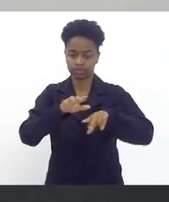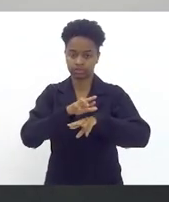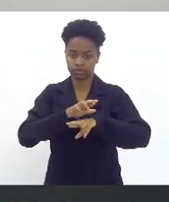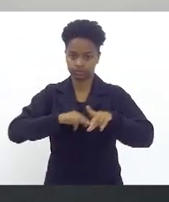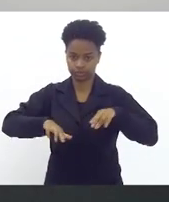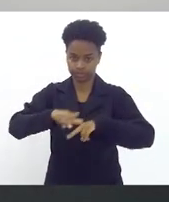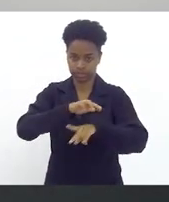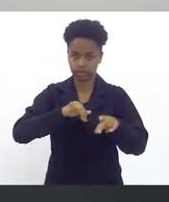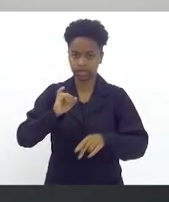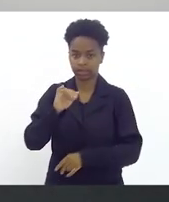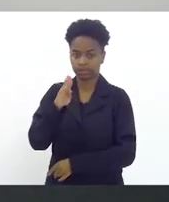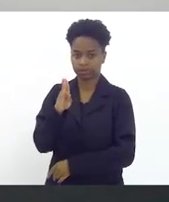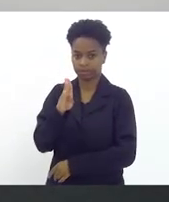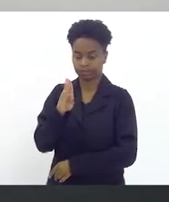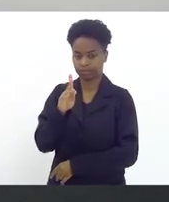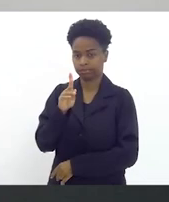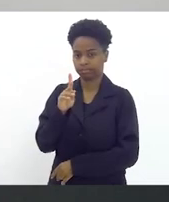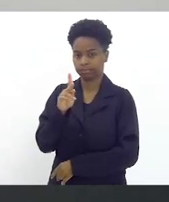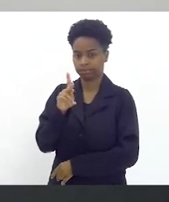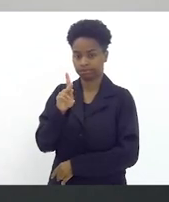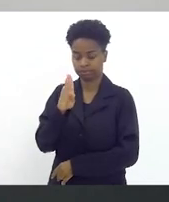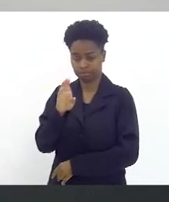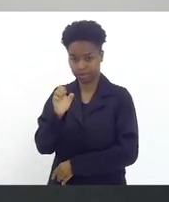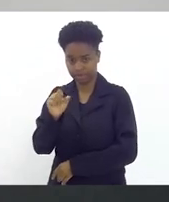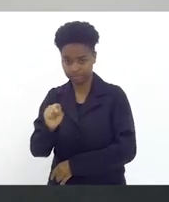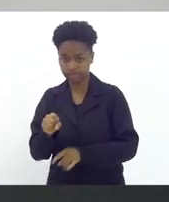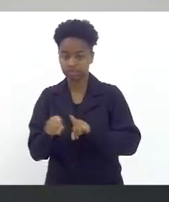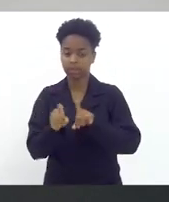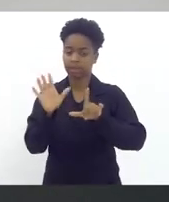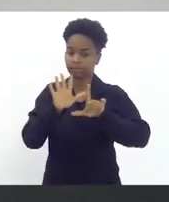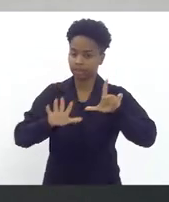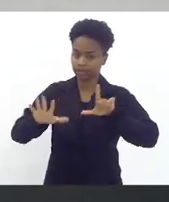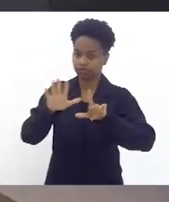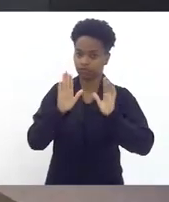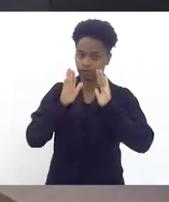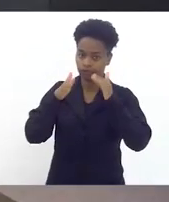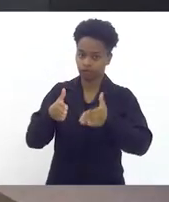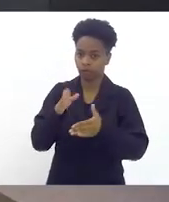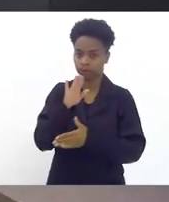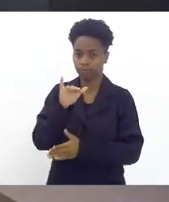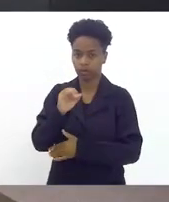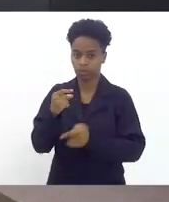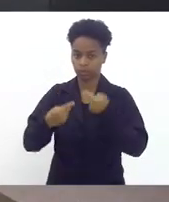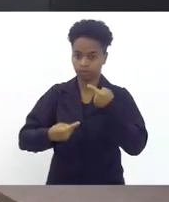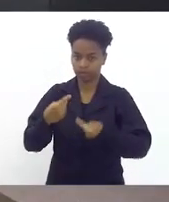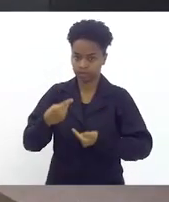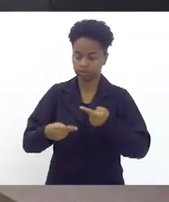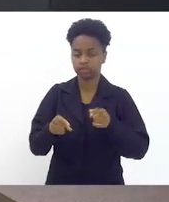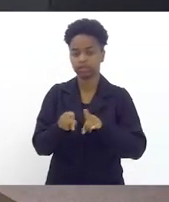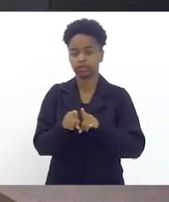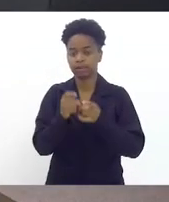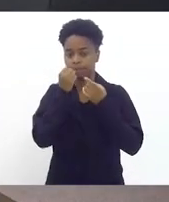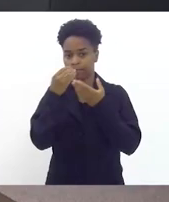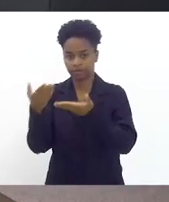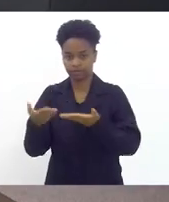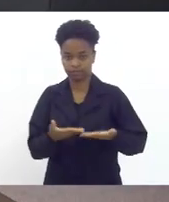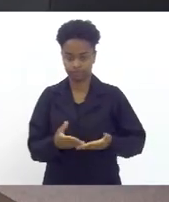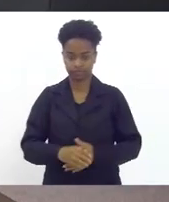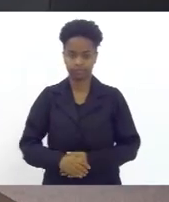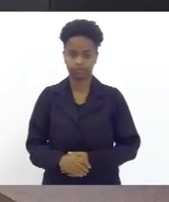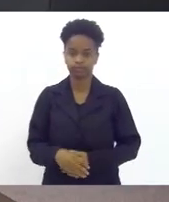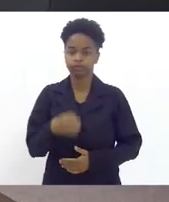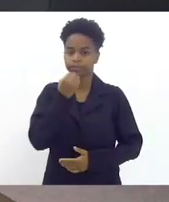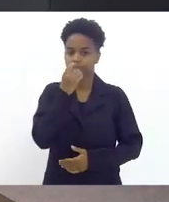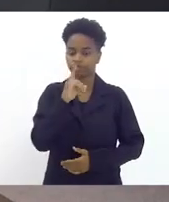a plataforma inter-governamental de ciência política e biodiversidade e serviços e ecossistêmicos bem-vindo seja bom